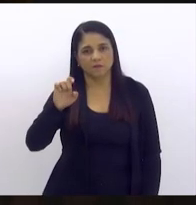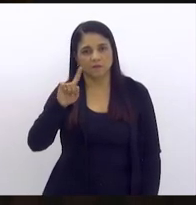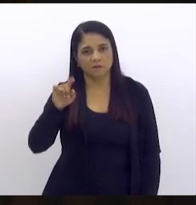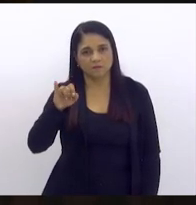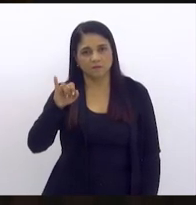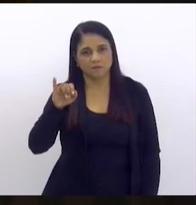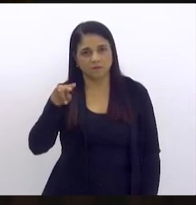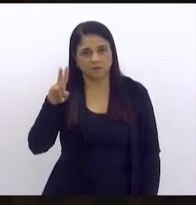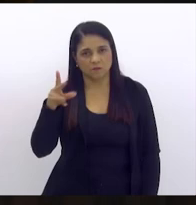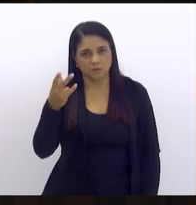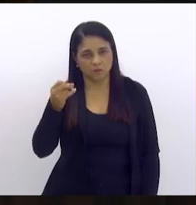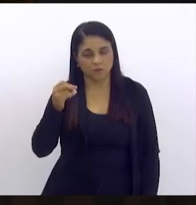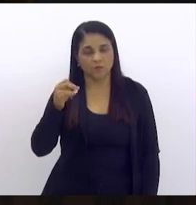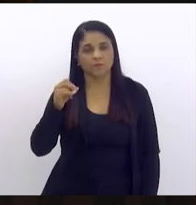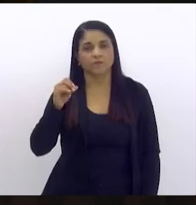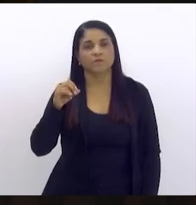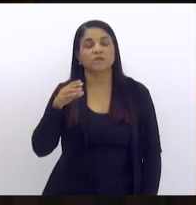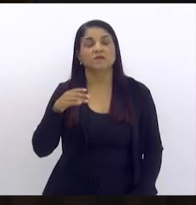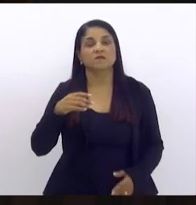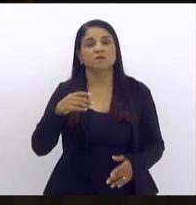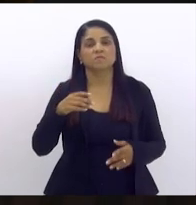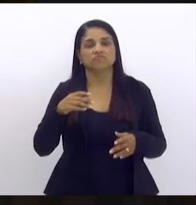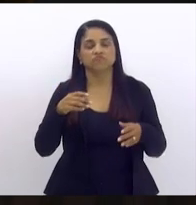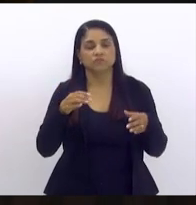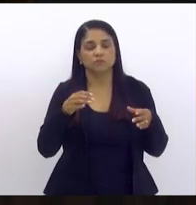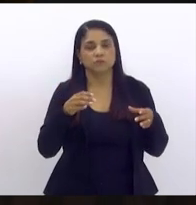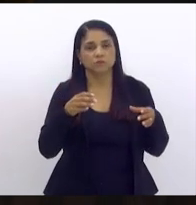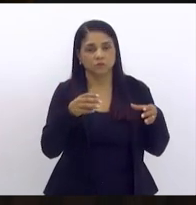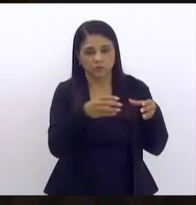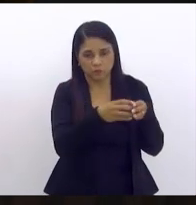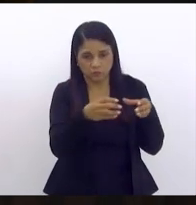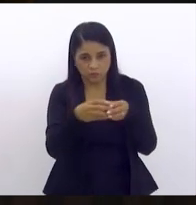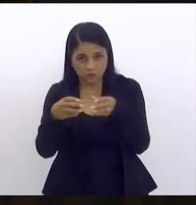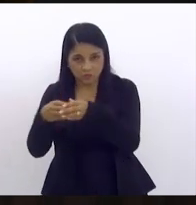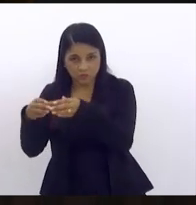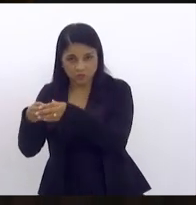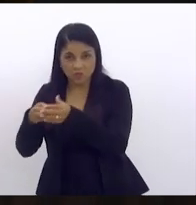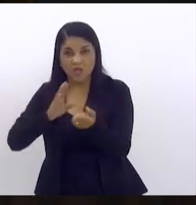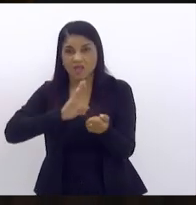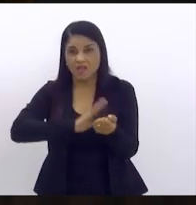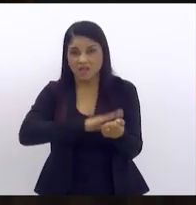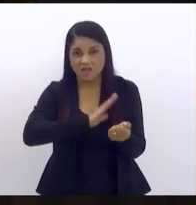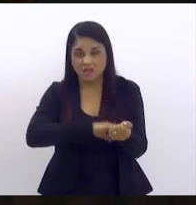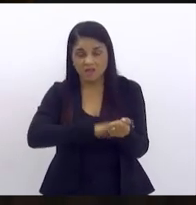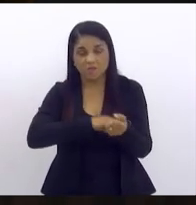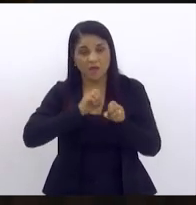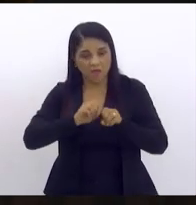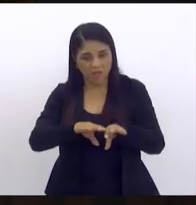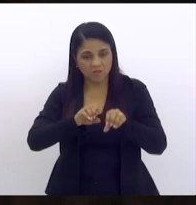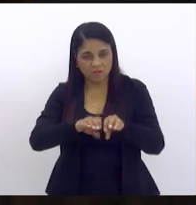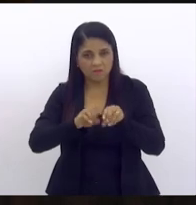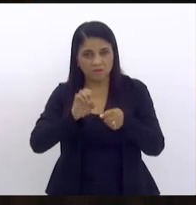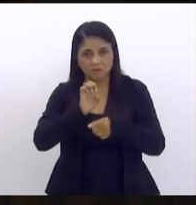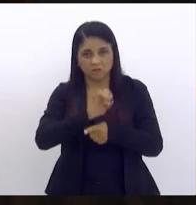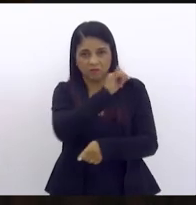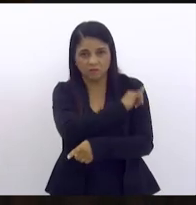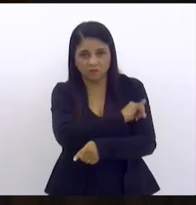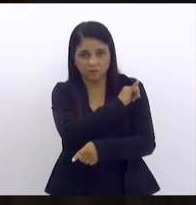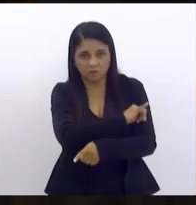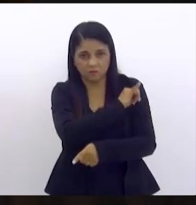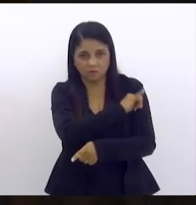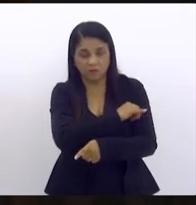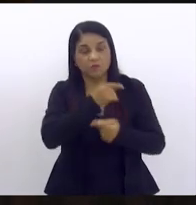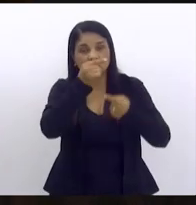Circuito Estadual de Batalhas de Rima Educacional no Estado do Rio de Janeiro.